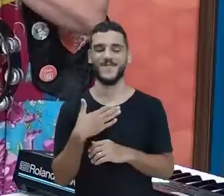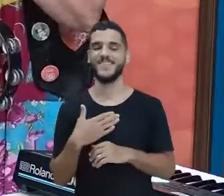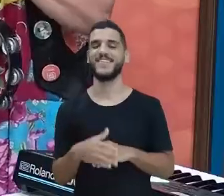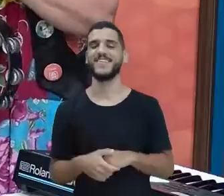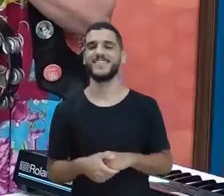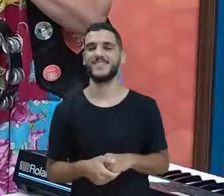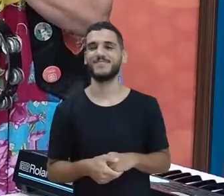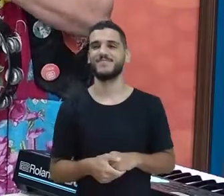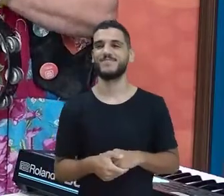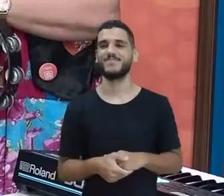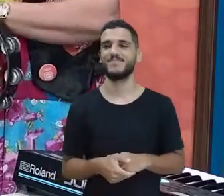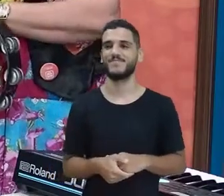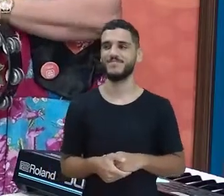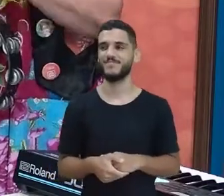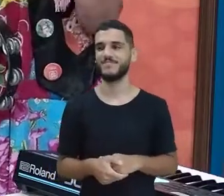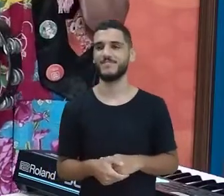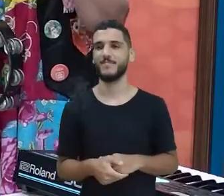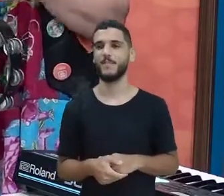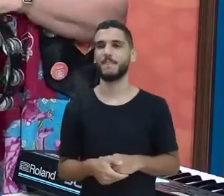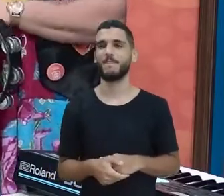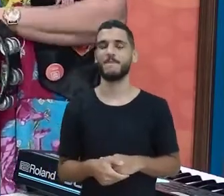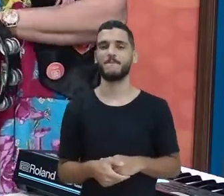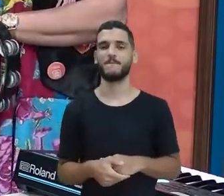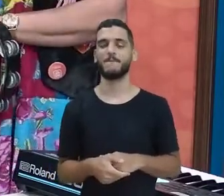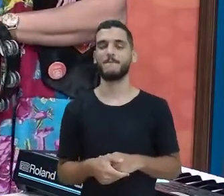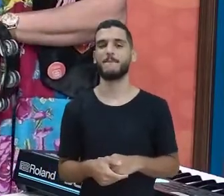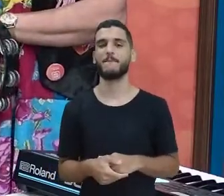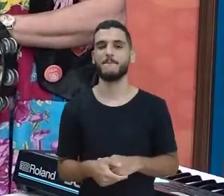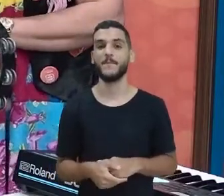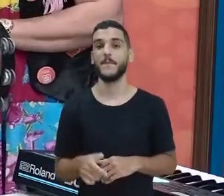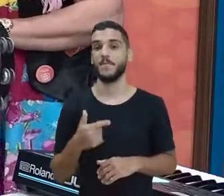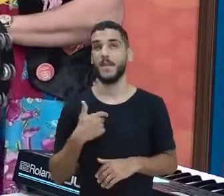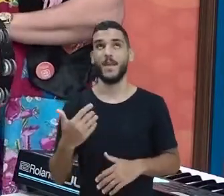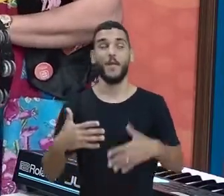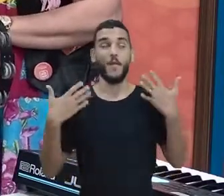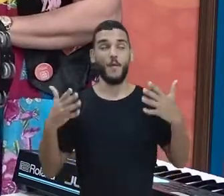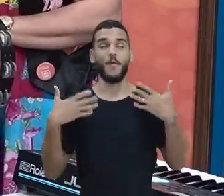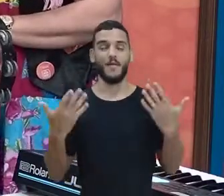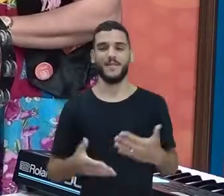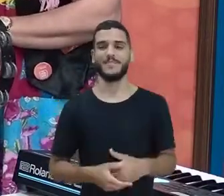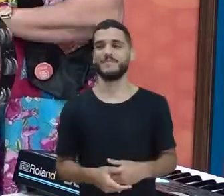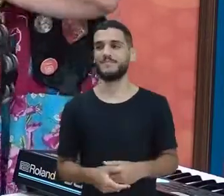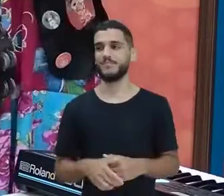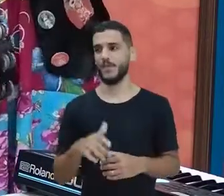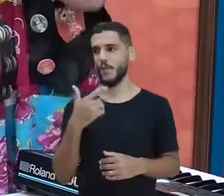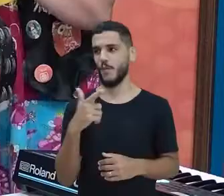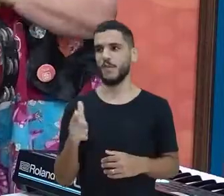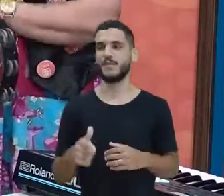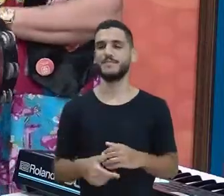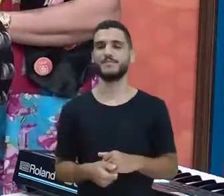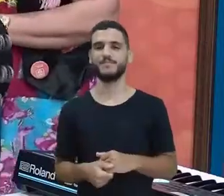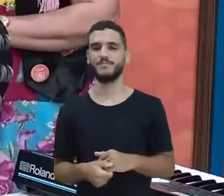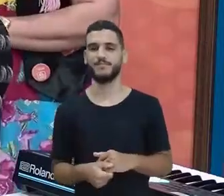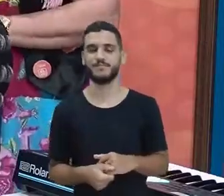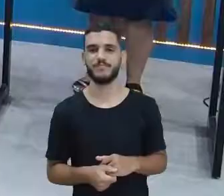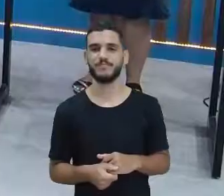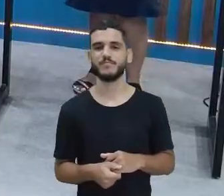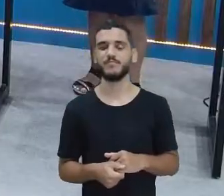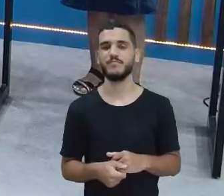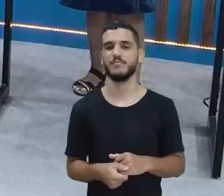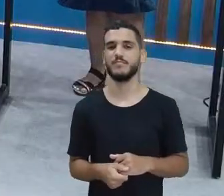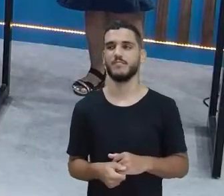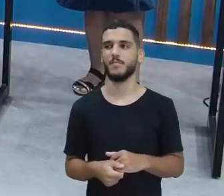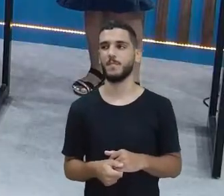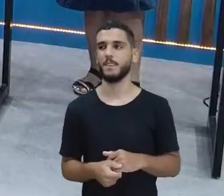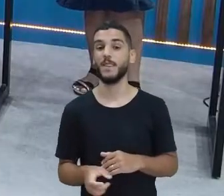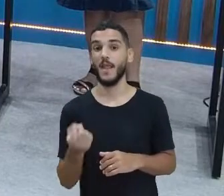É bom. Eu aprendi que é maracujá para acalmar, eu sou muito agitada. Tá calma, relaxa. Vai ter mais, bora para mais. Vamos ver a próxima. Tem peixe